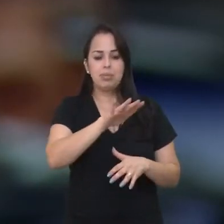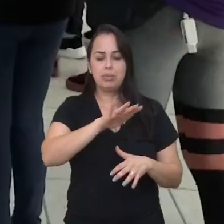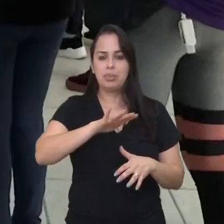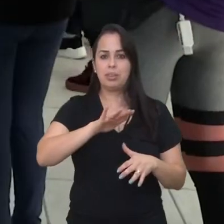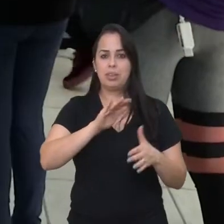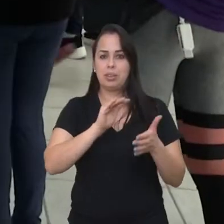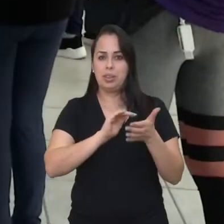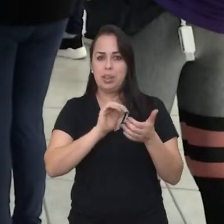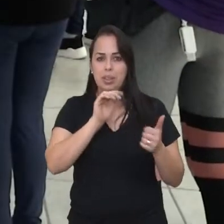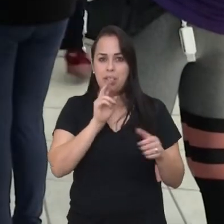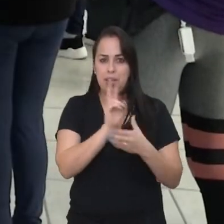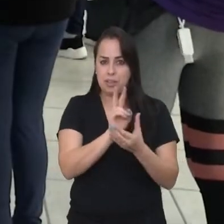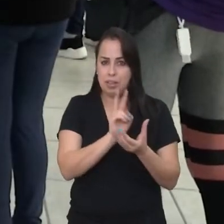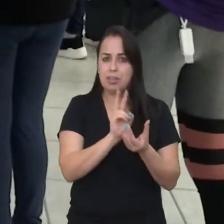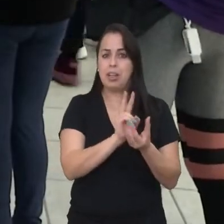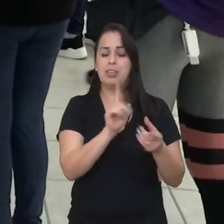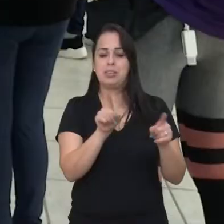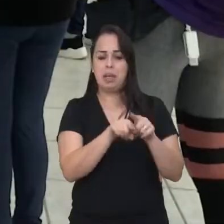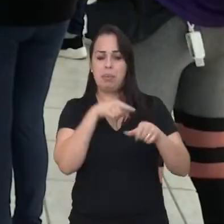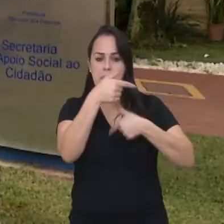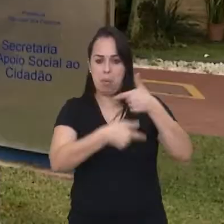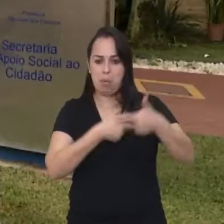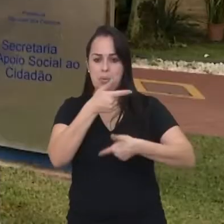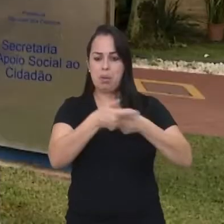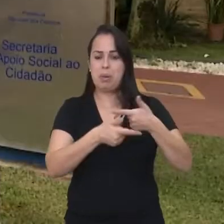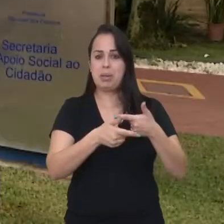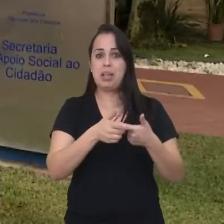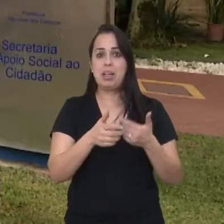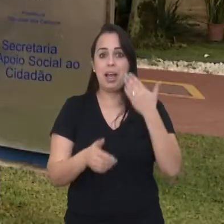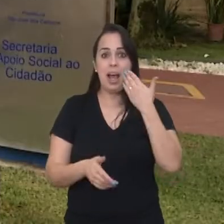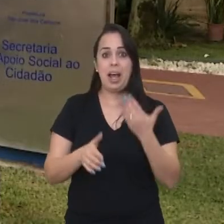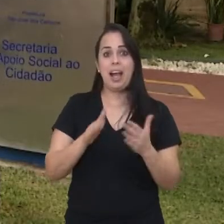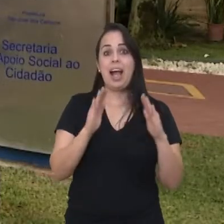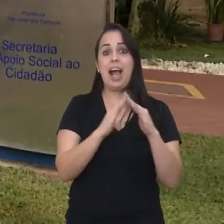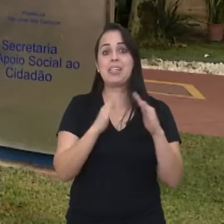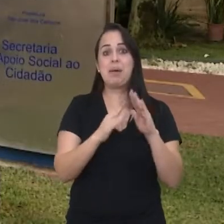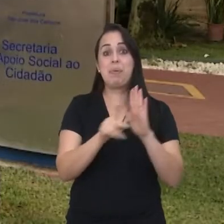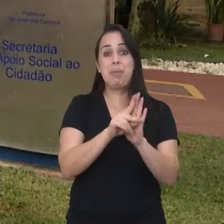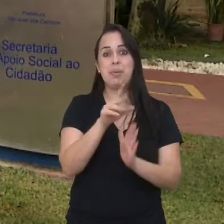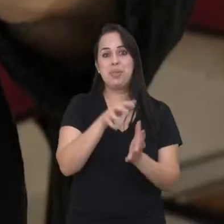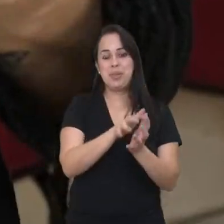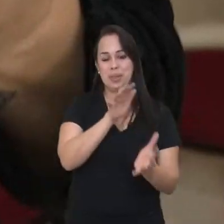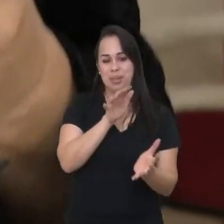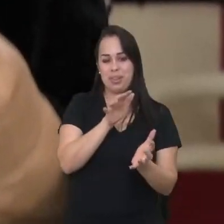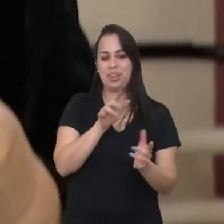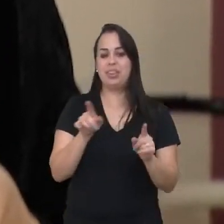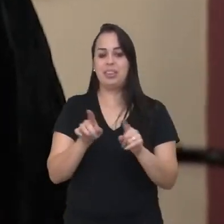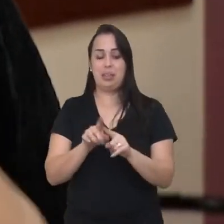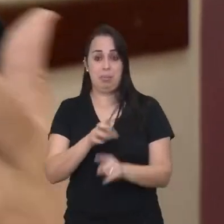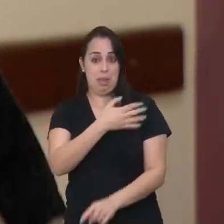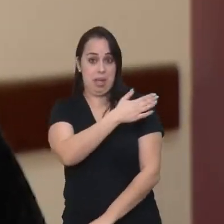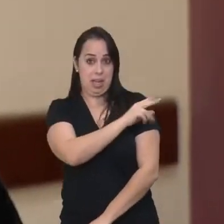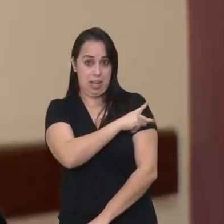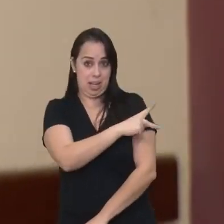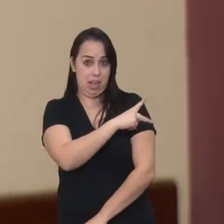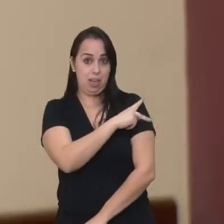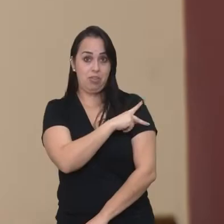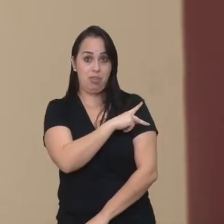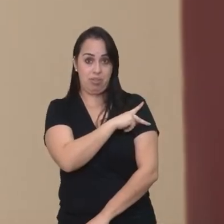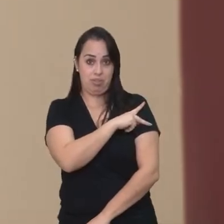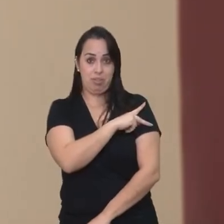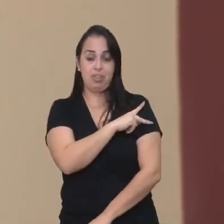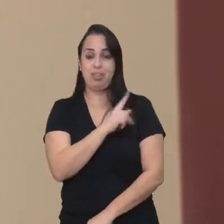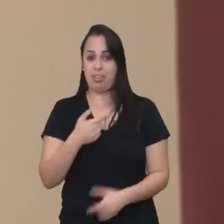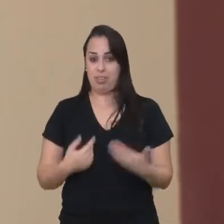proteção formada por órgãos de assistência social e também o trabalho das casas do idoso. Ainda assim, como reforça a chefe